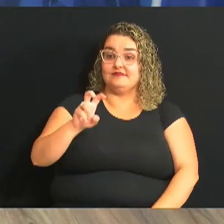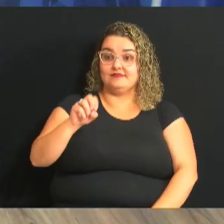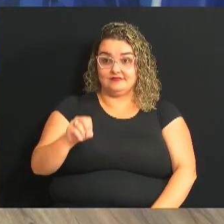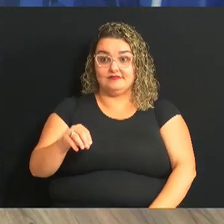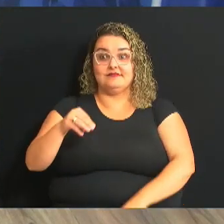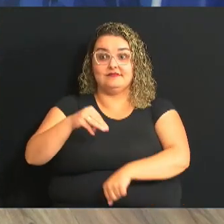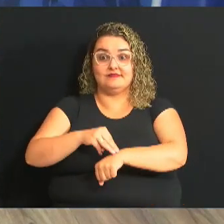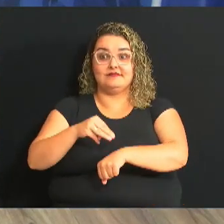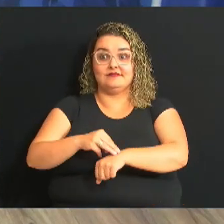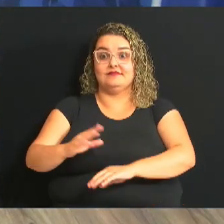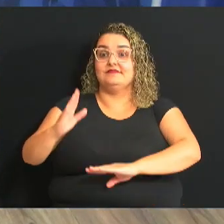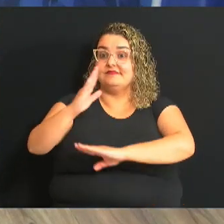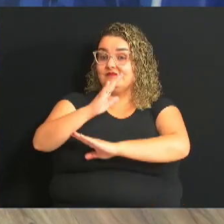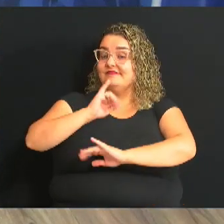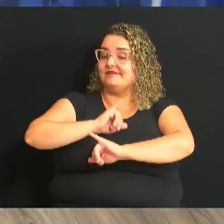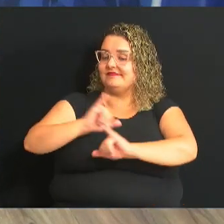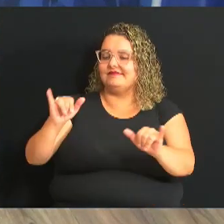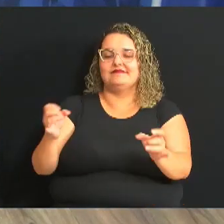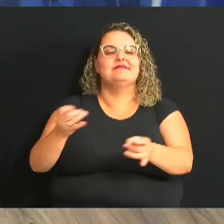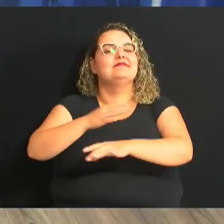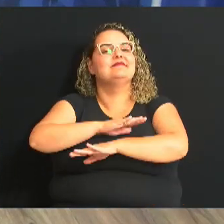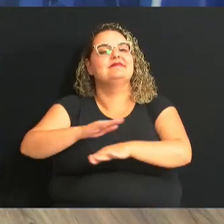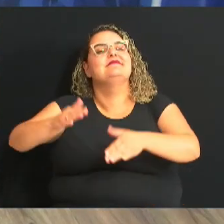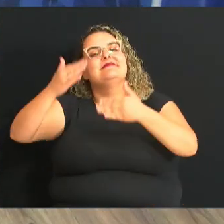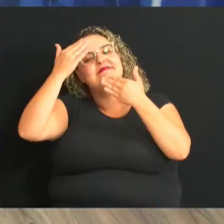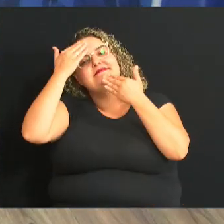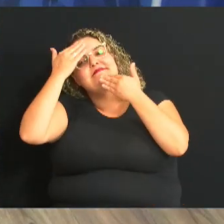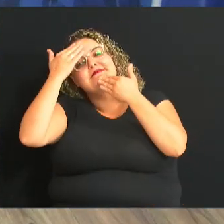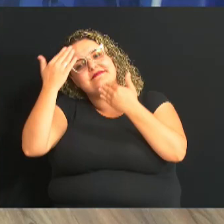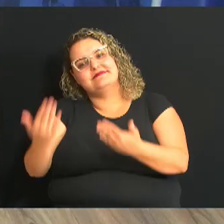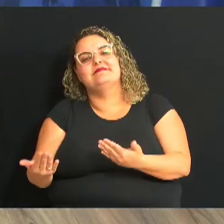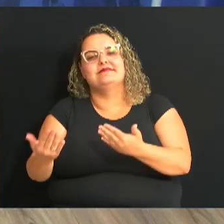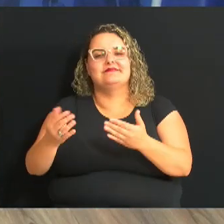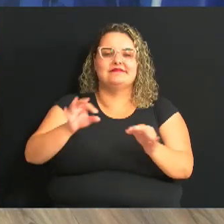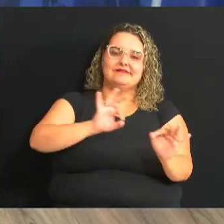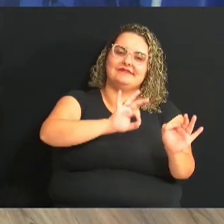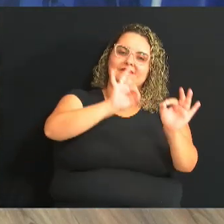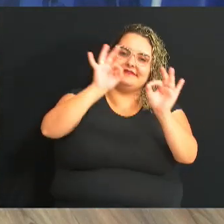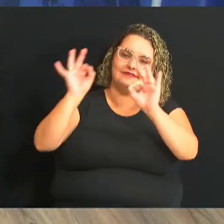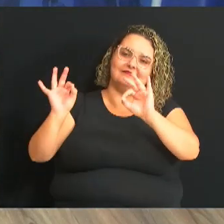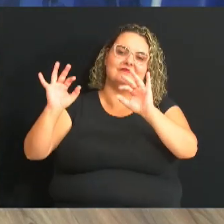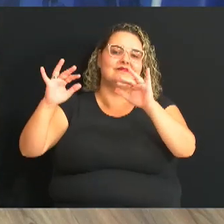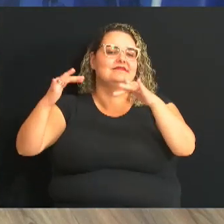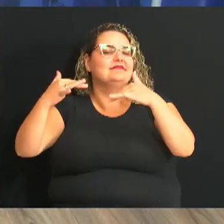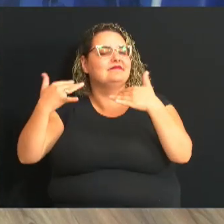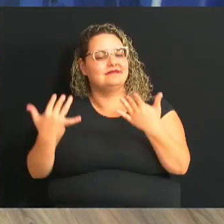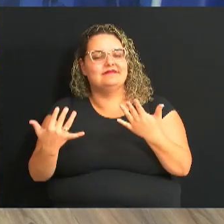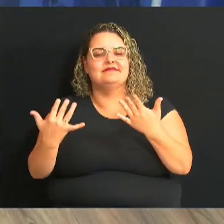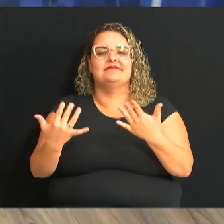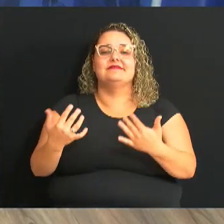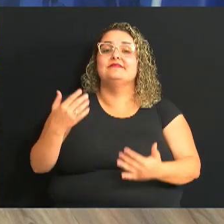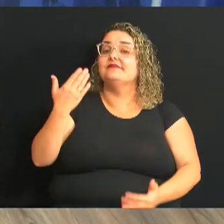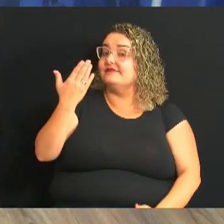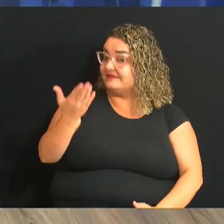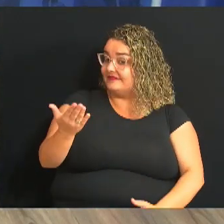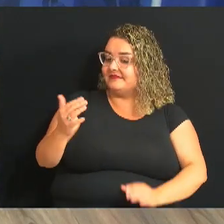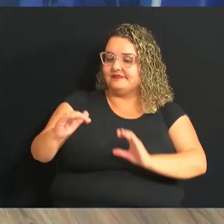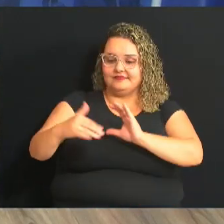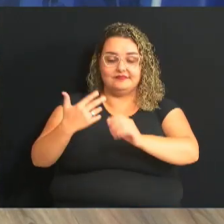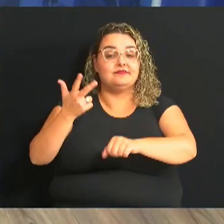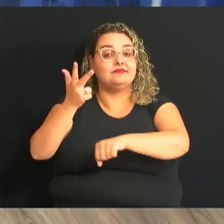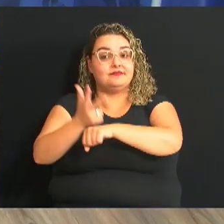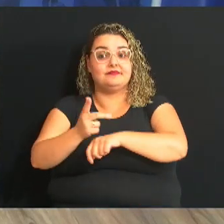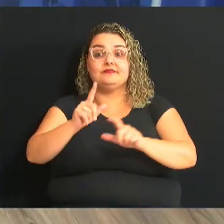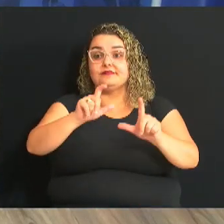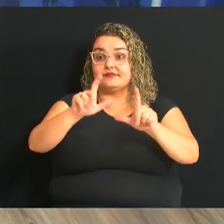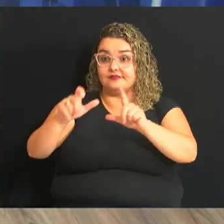1h mais 50, o Câmara Notícia fica por aqui. Muito obrigado pela sua companhia, pela sua audiência. Você que enviou vídeo, foto